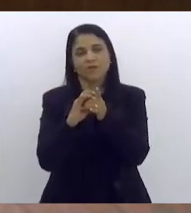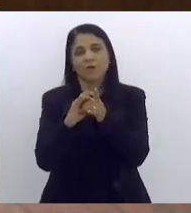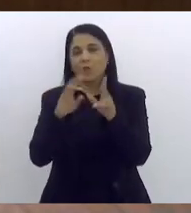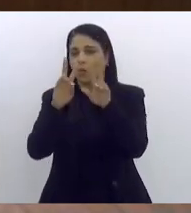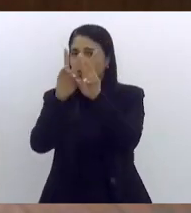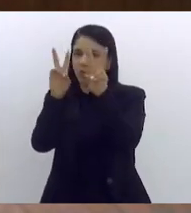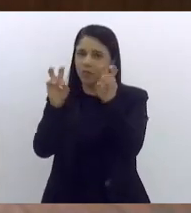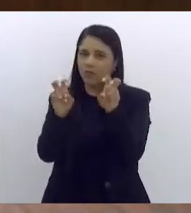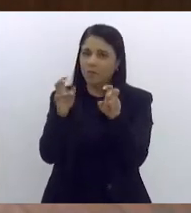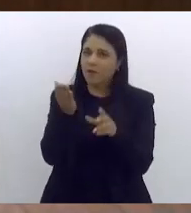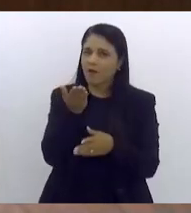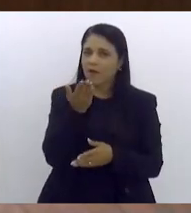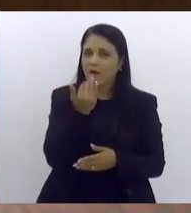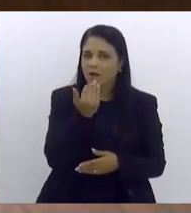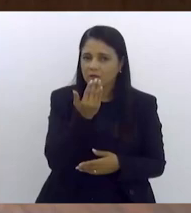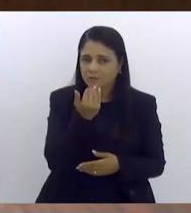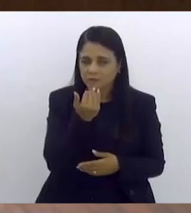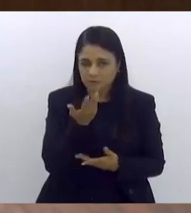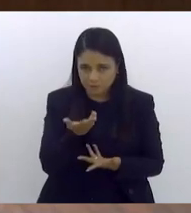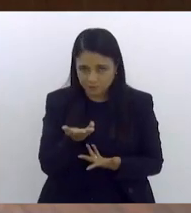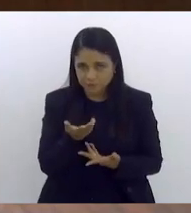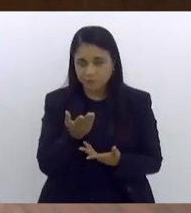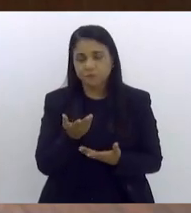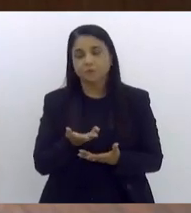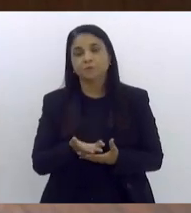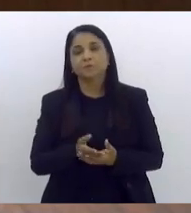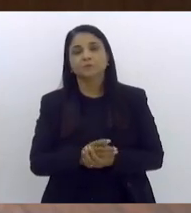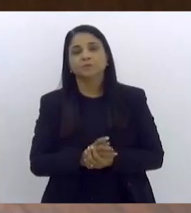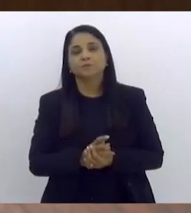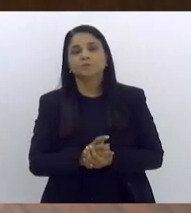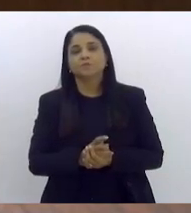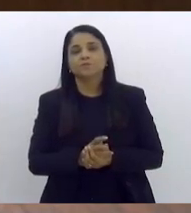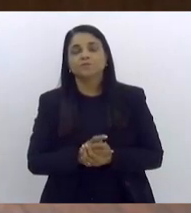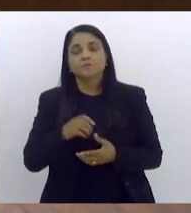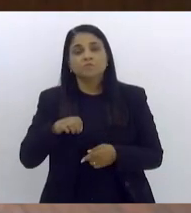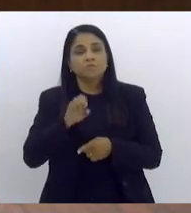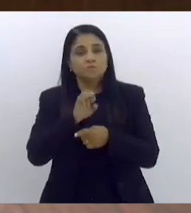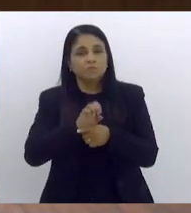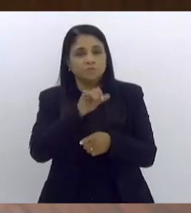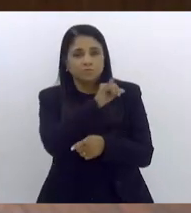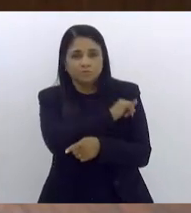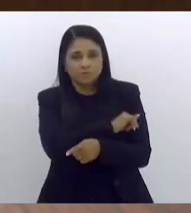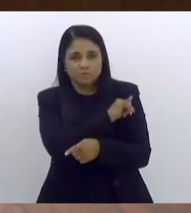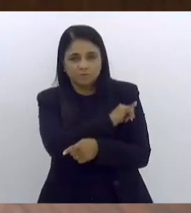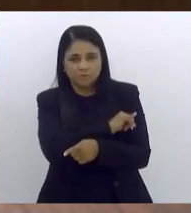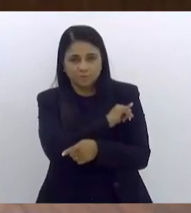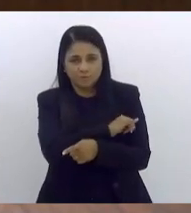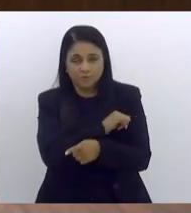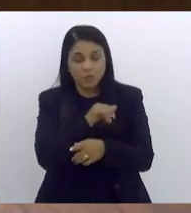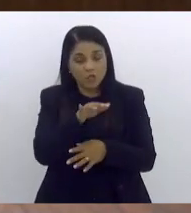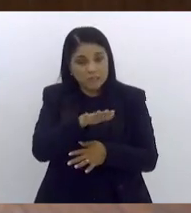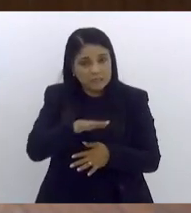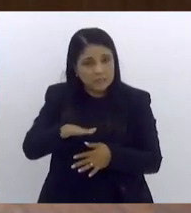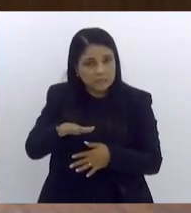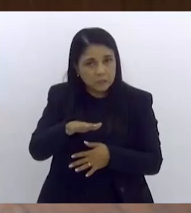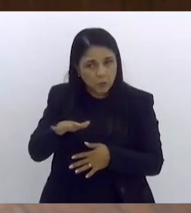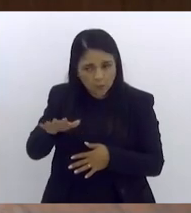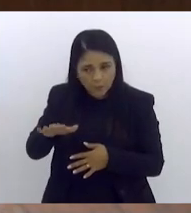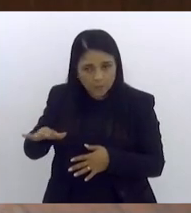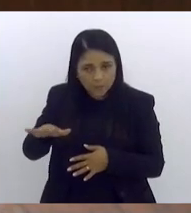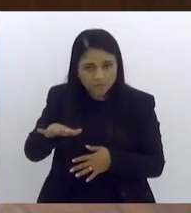tema da alimentação, né? E aqui no nosso estado, todo esse setor vive de